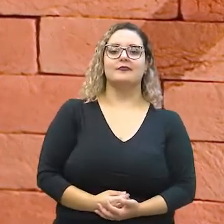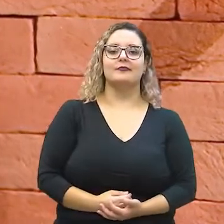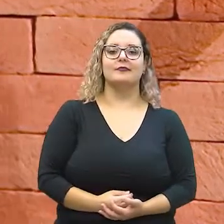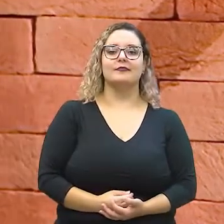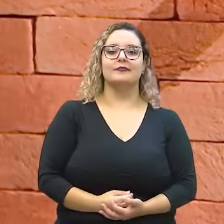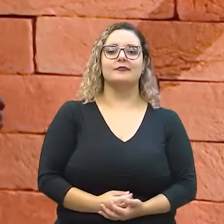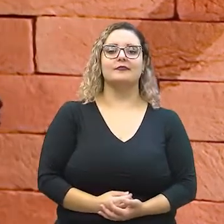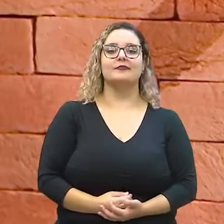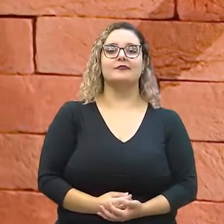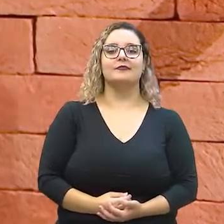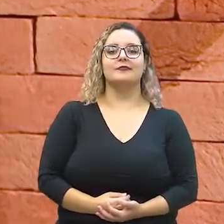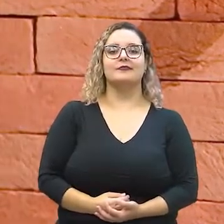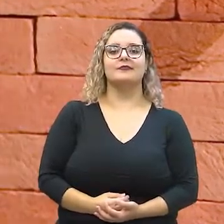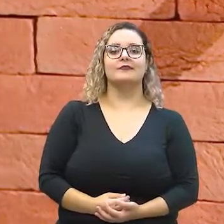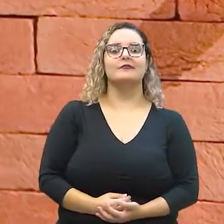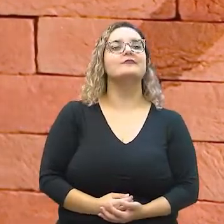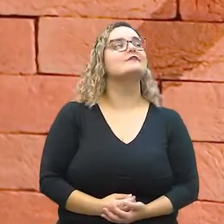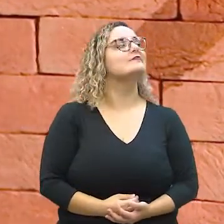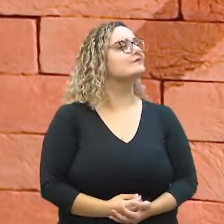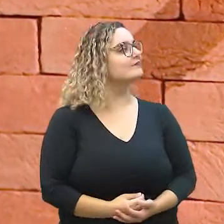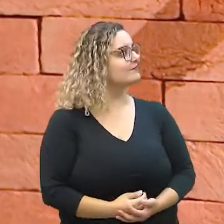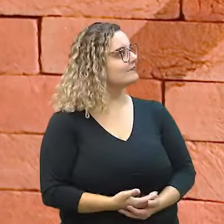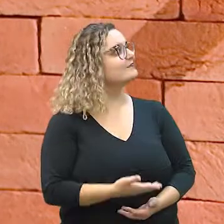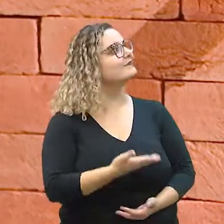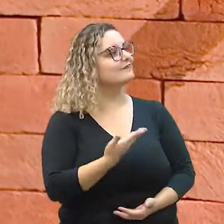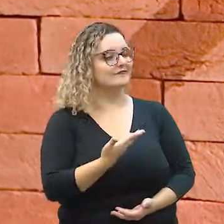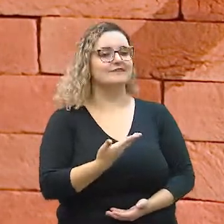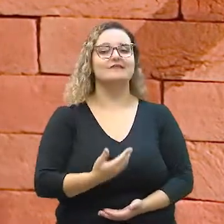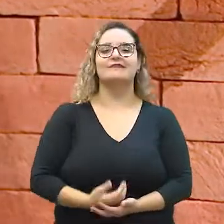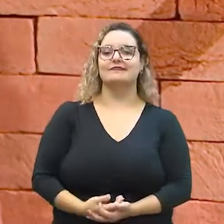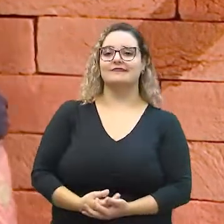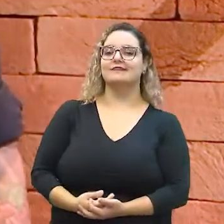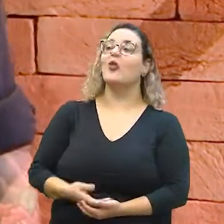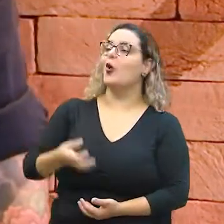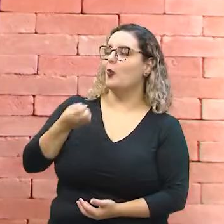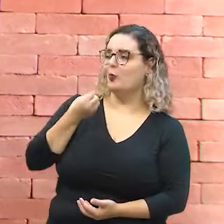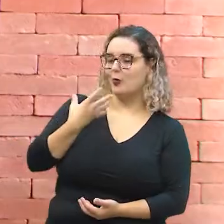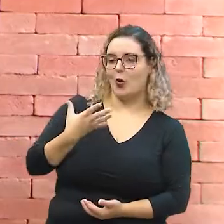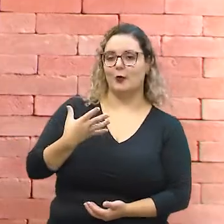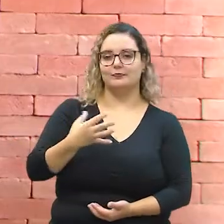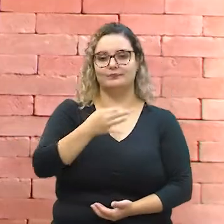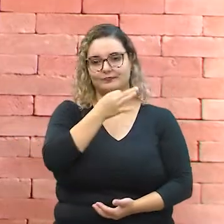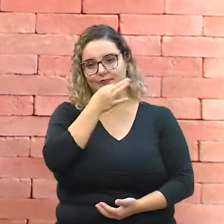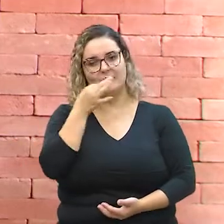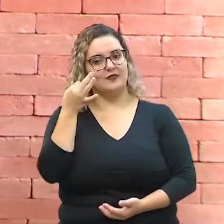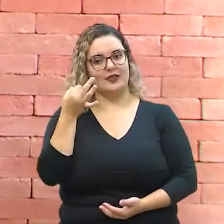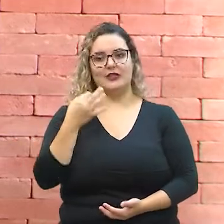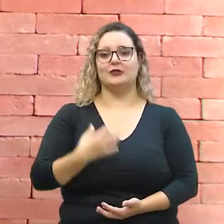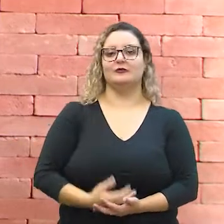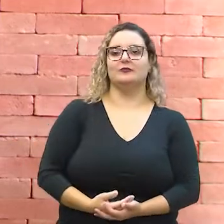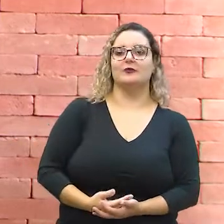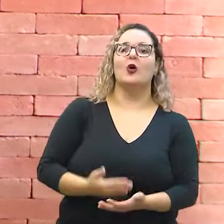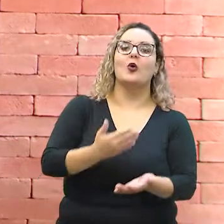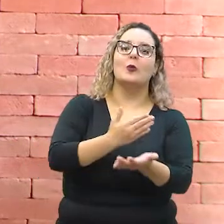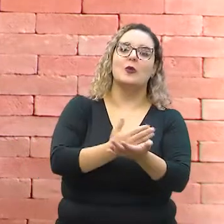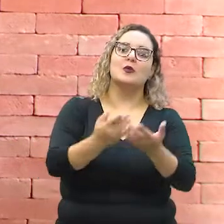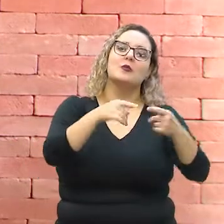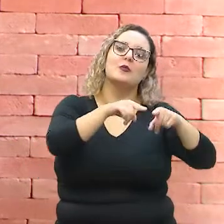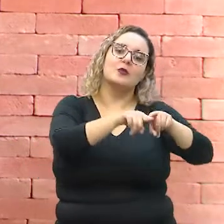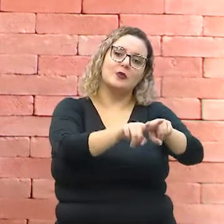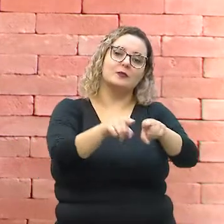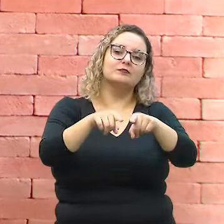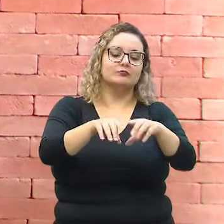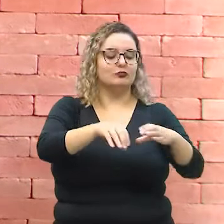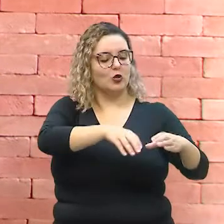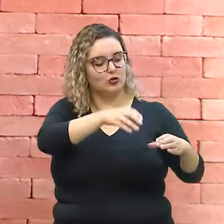pessoal é @GuiFogagnoli. Muito bom. Muito bom? Comecei pelos acompanhamentos aqui, a